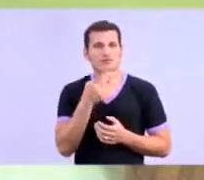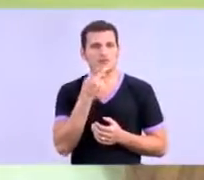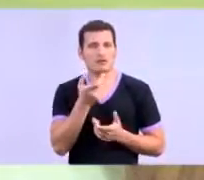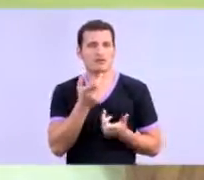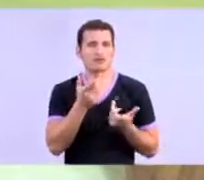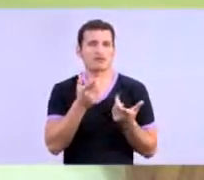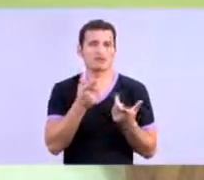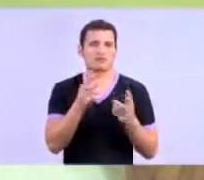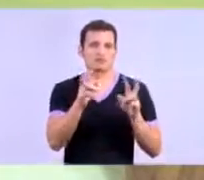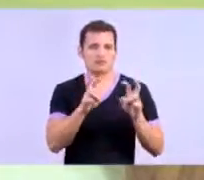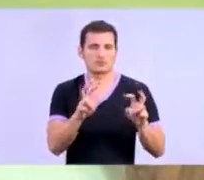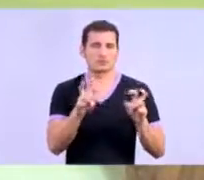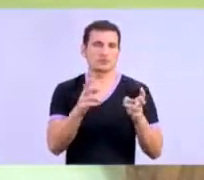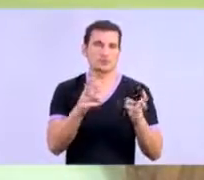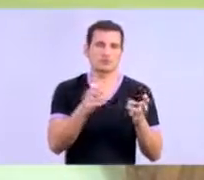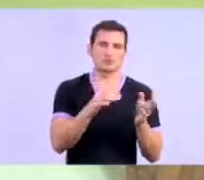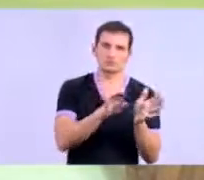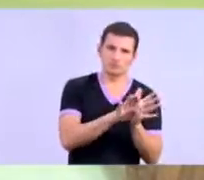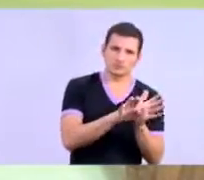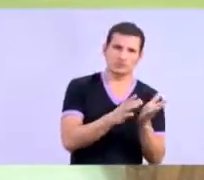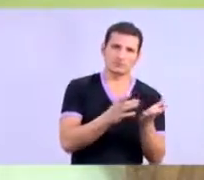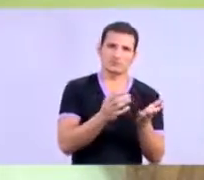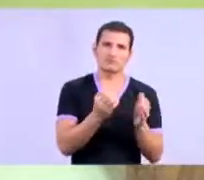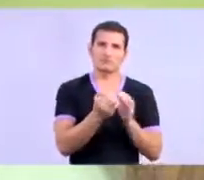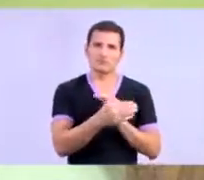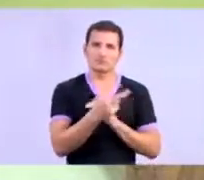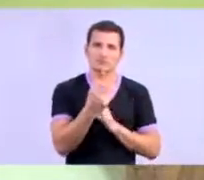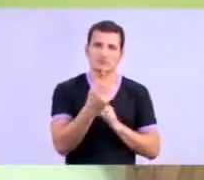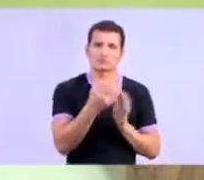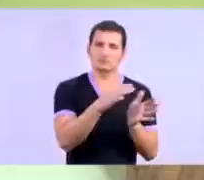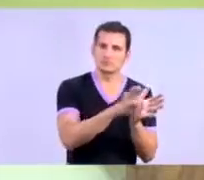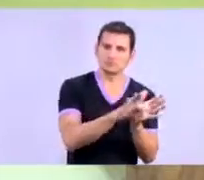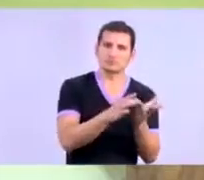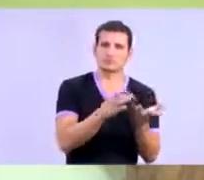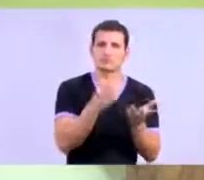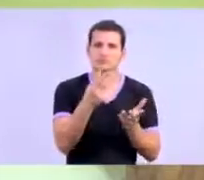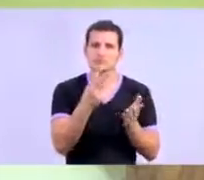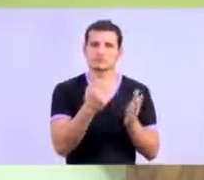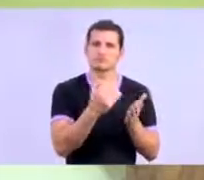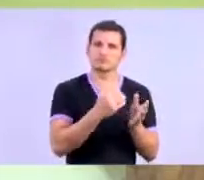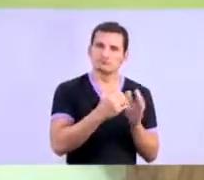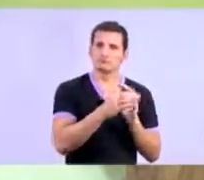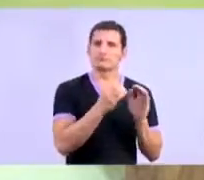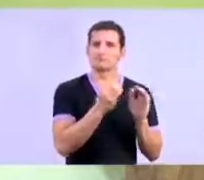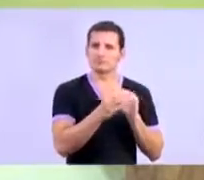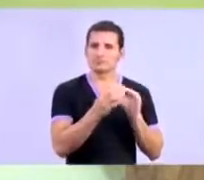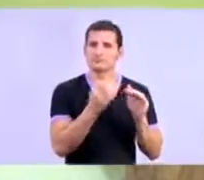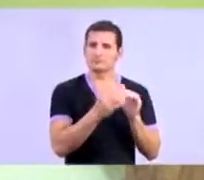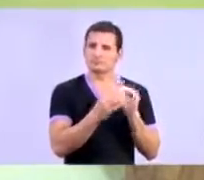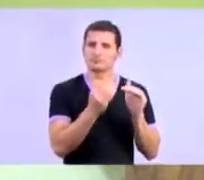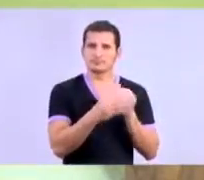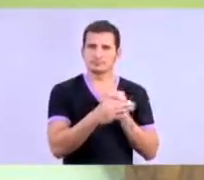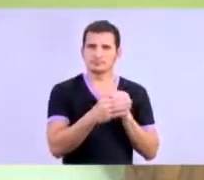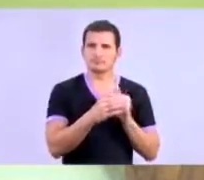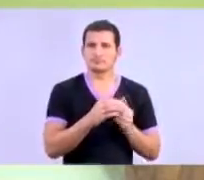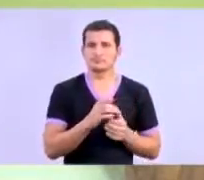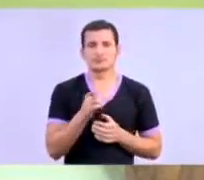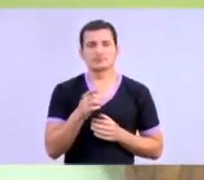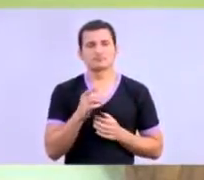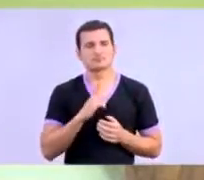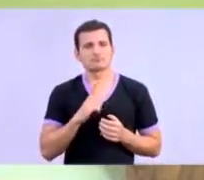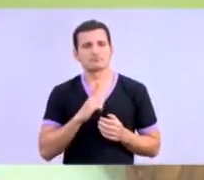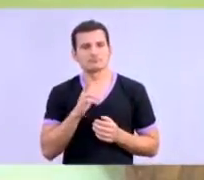mandar um pacote. Recebeu? Então eu vou te mandar 2. Recebeu? Vou te mandar agora 3. E fica nessa brincadeira. Ou seja, ele é muito